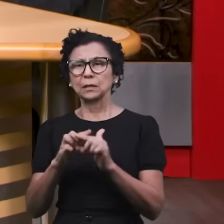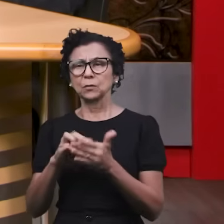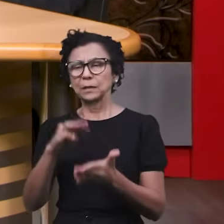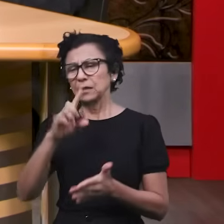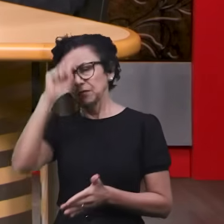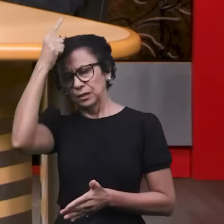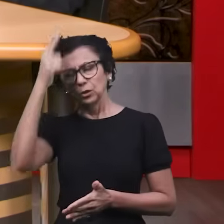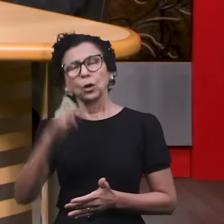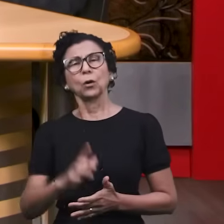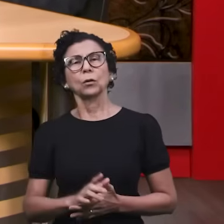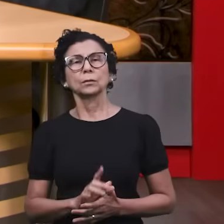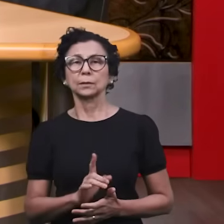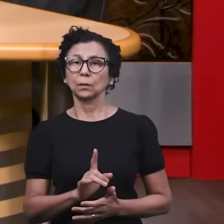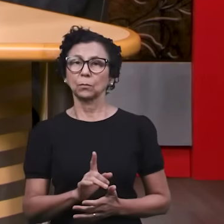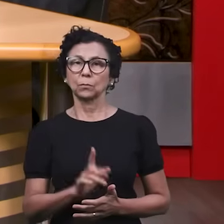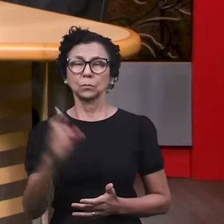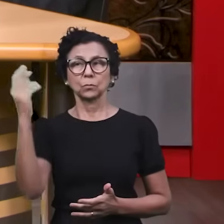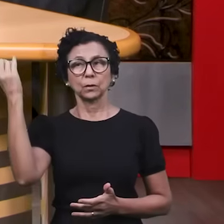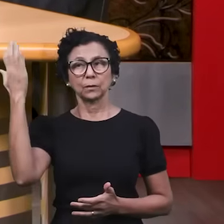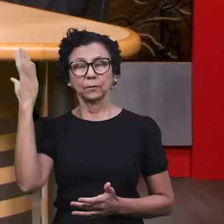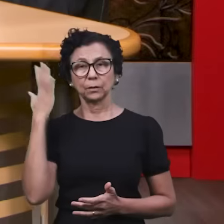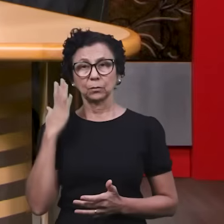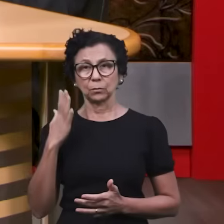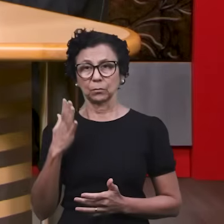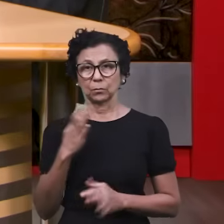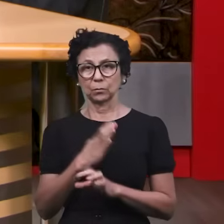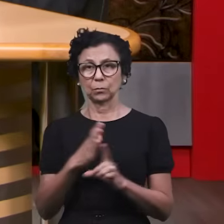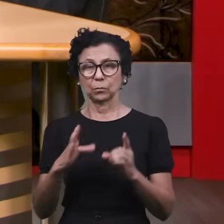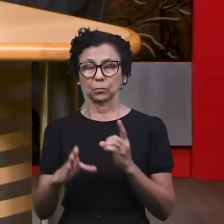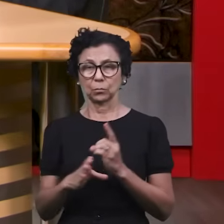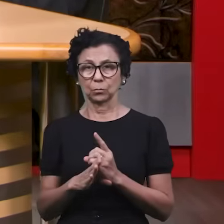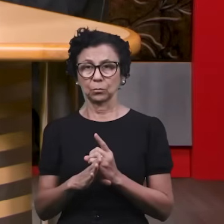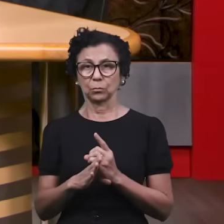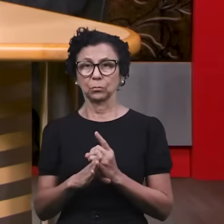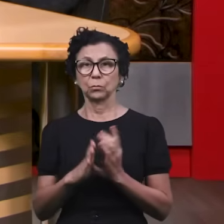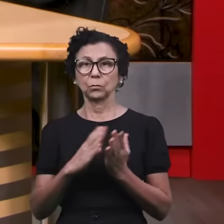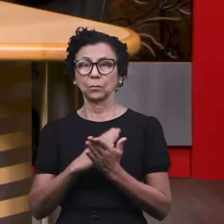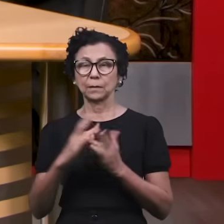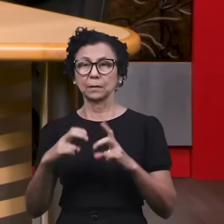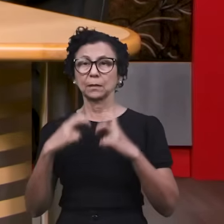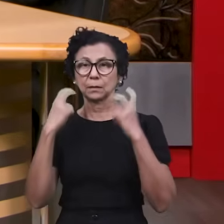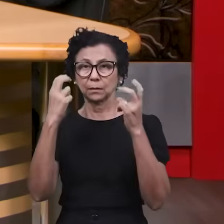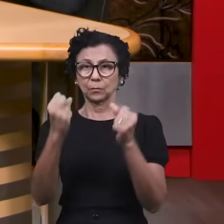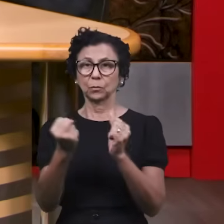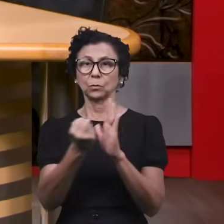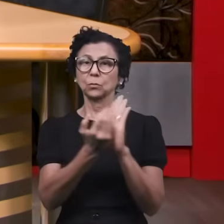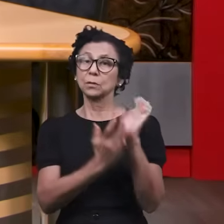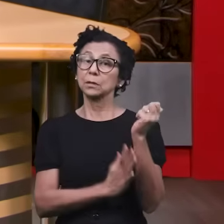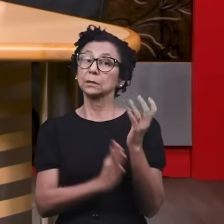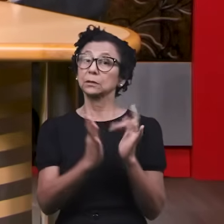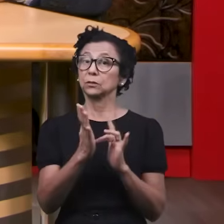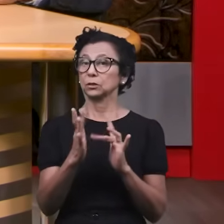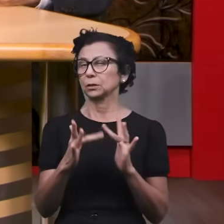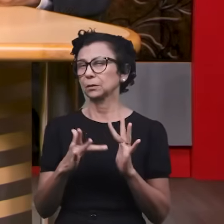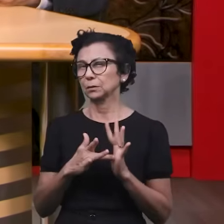vão começar com clamor pelo sangue de Jesus. E depois nós fomos observar, dentro da palavra, a palavra é